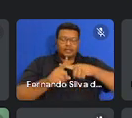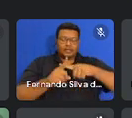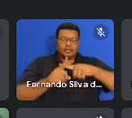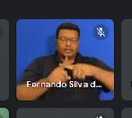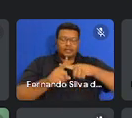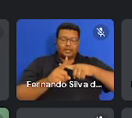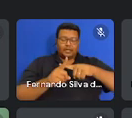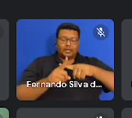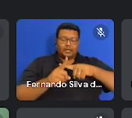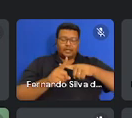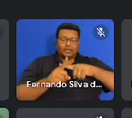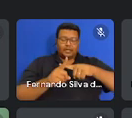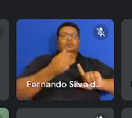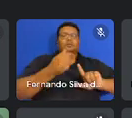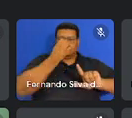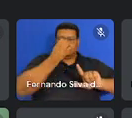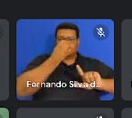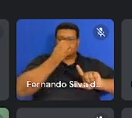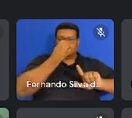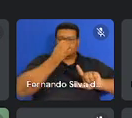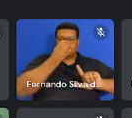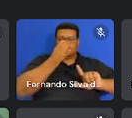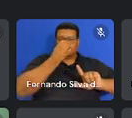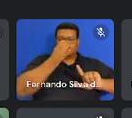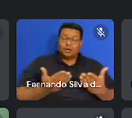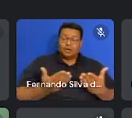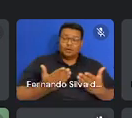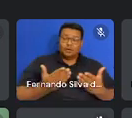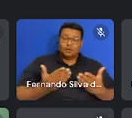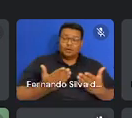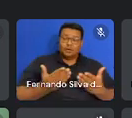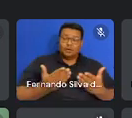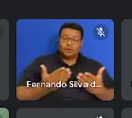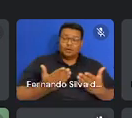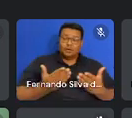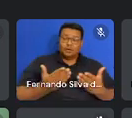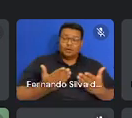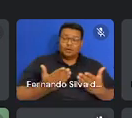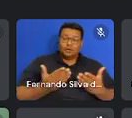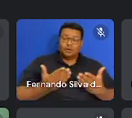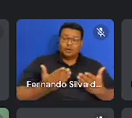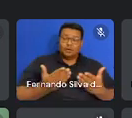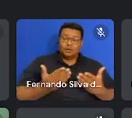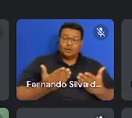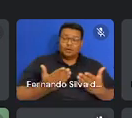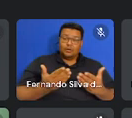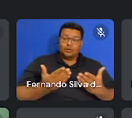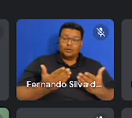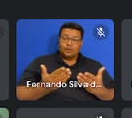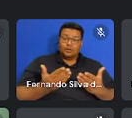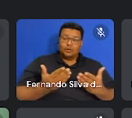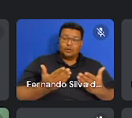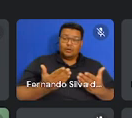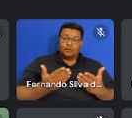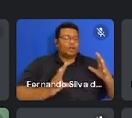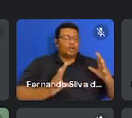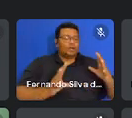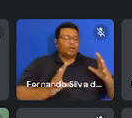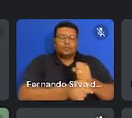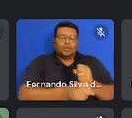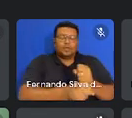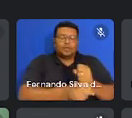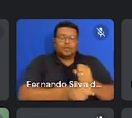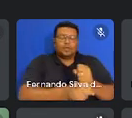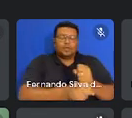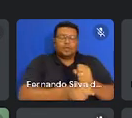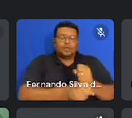aquela propriedade oposta das frações. Ao invés de eu fazer soma de fração de mesmo denominador, eu vou pegar